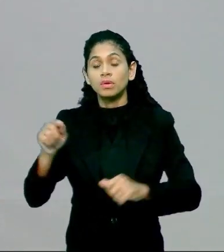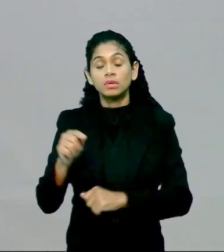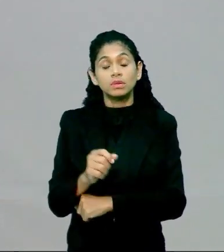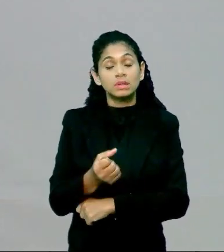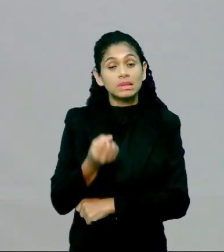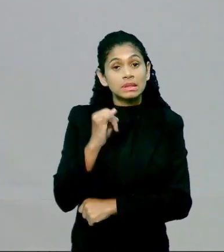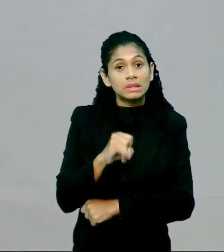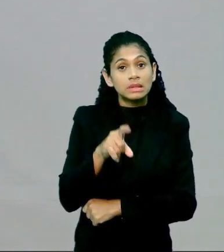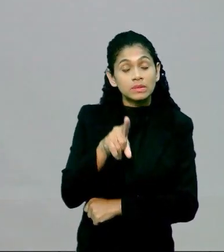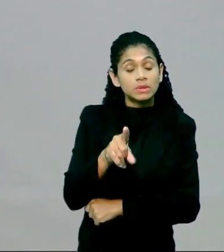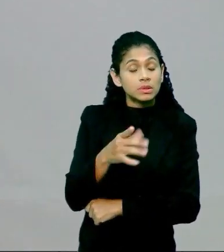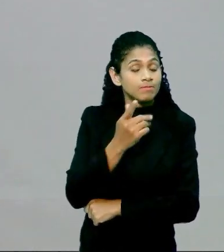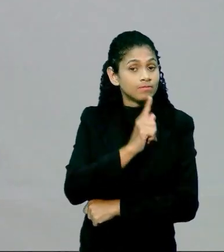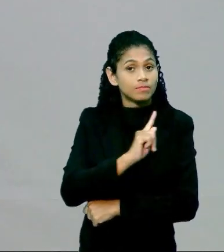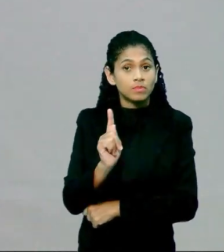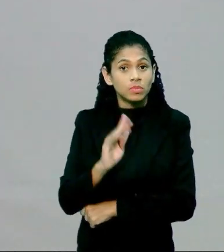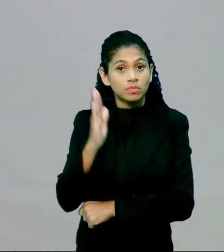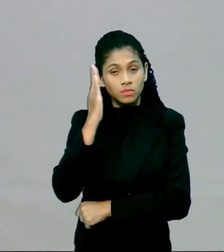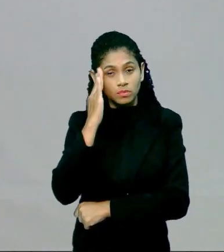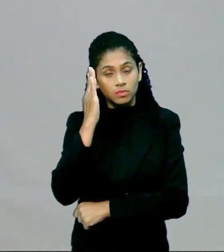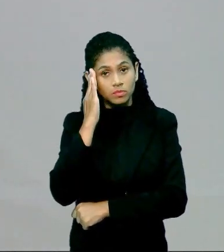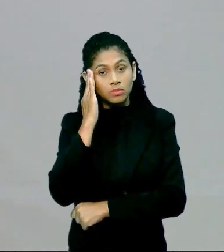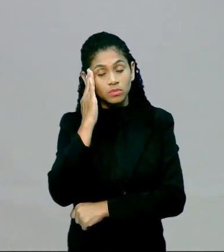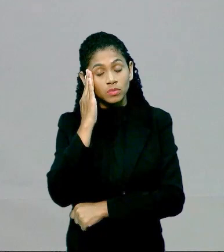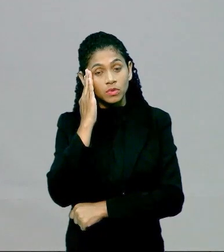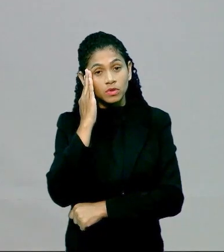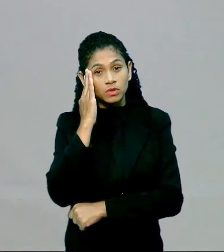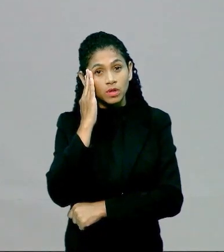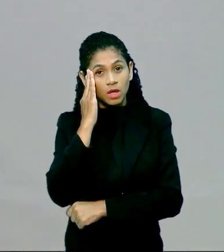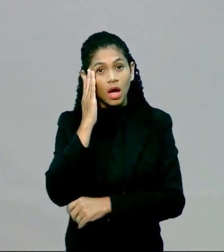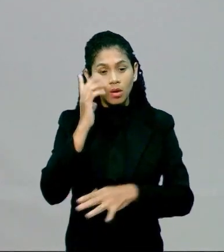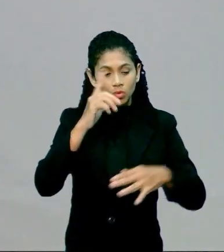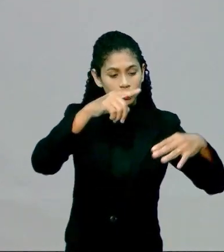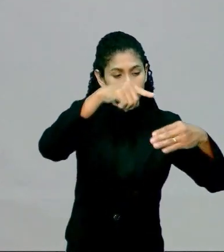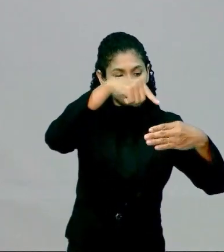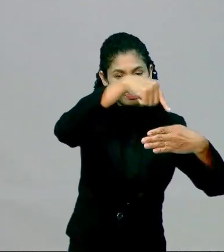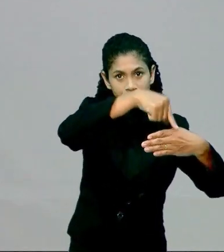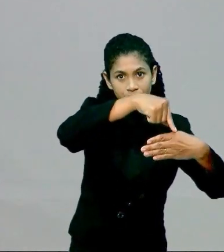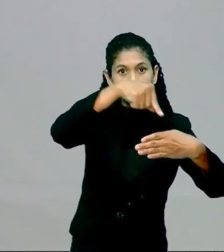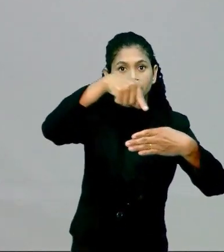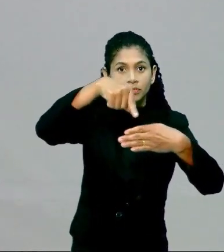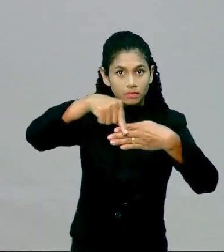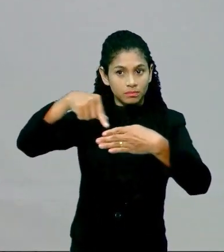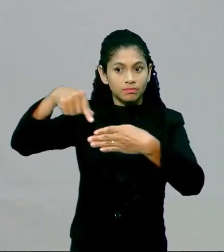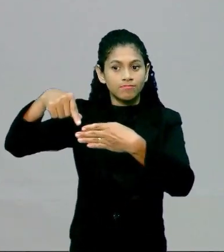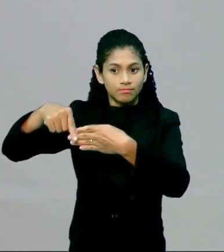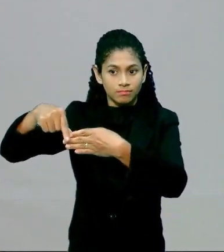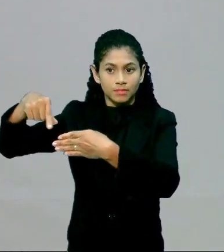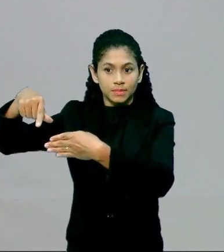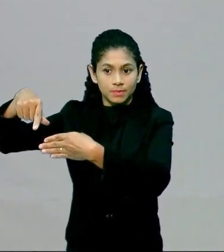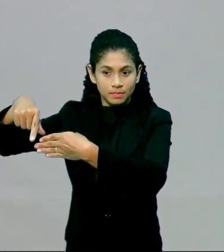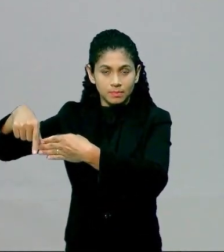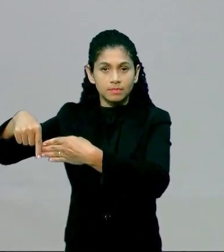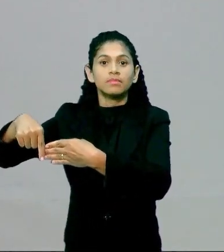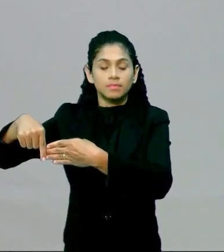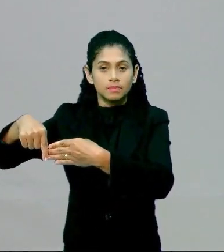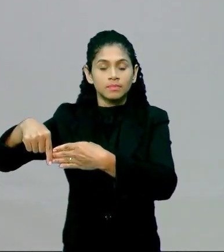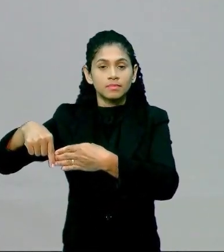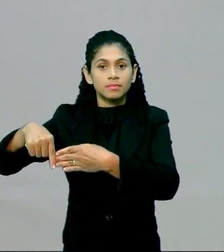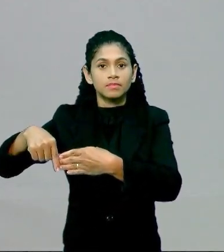os cordéis, eles são expostos aí em barbantes, não é pendurados, como você viu em uma das imagens,